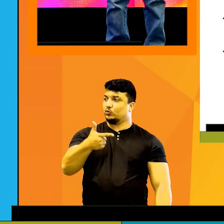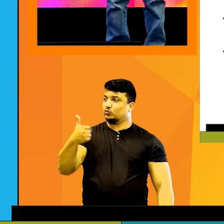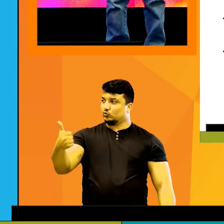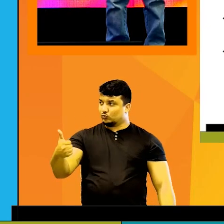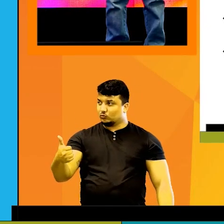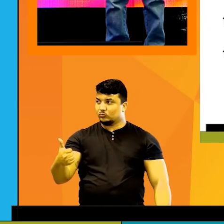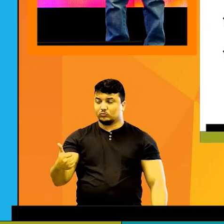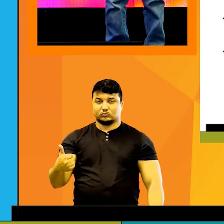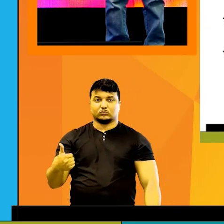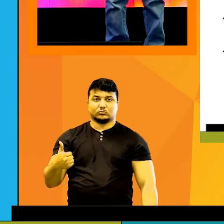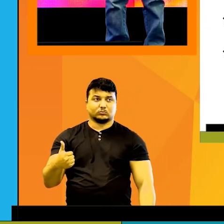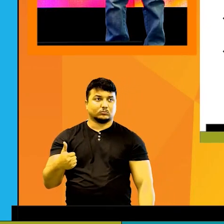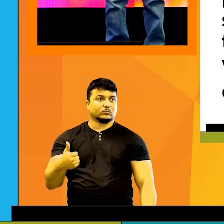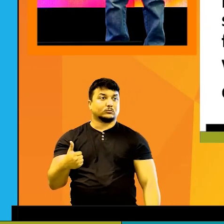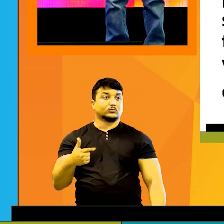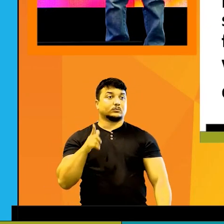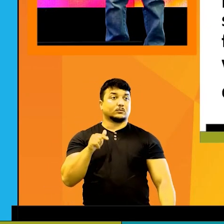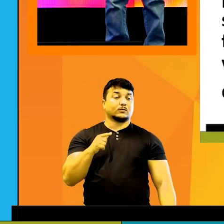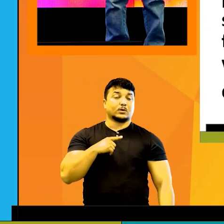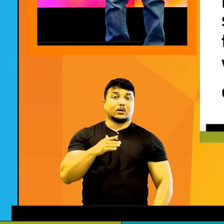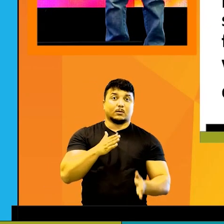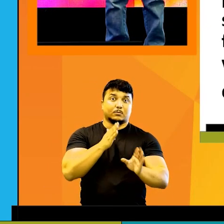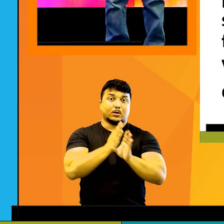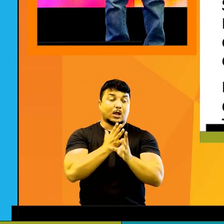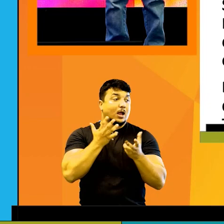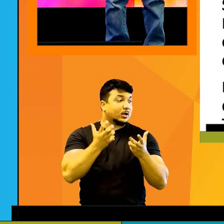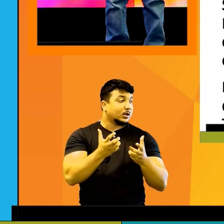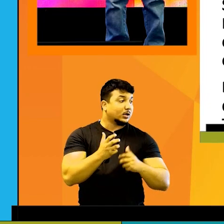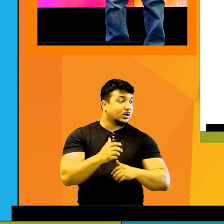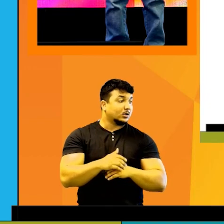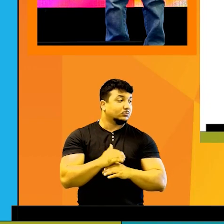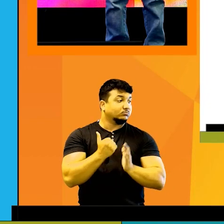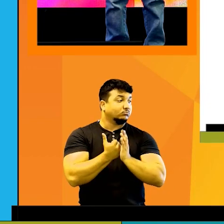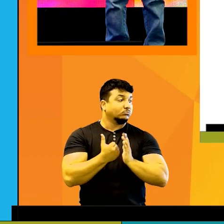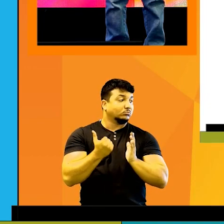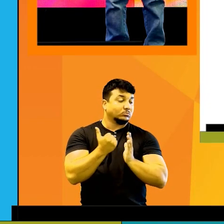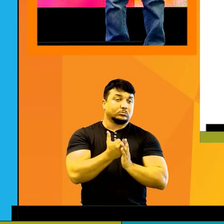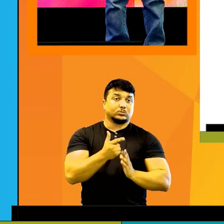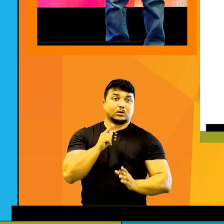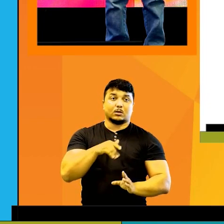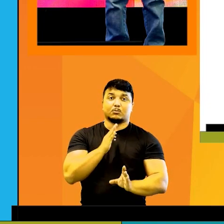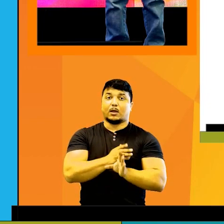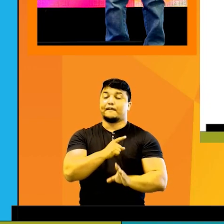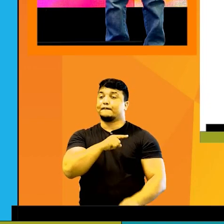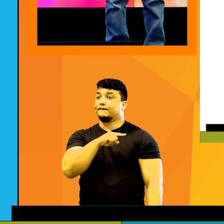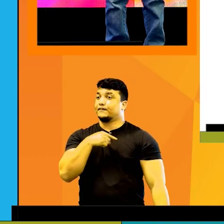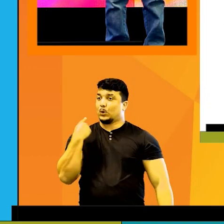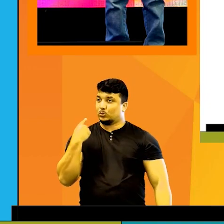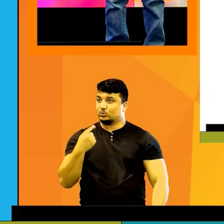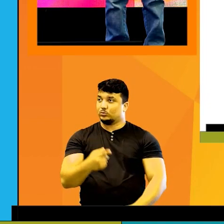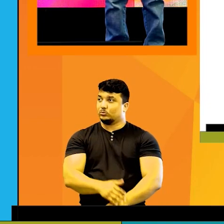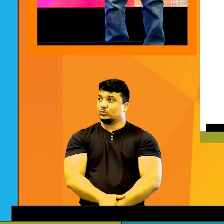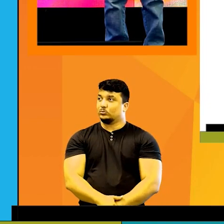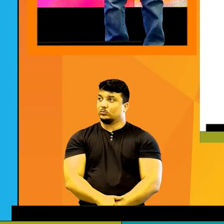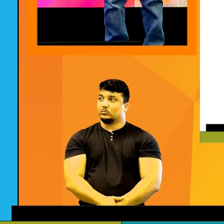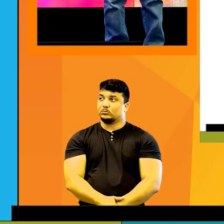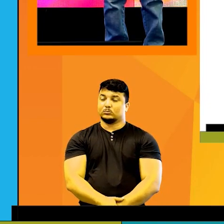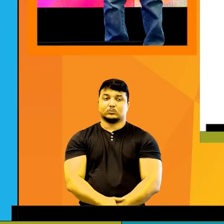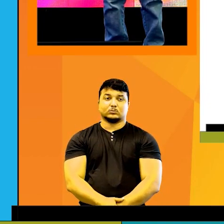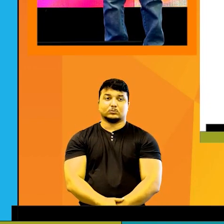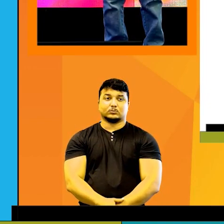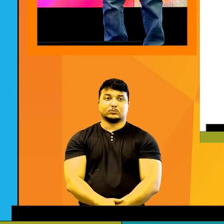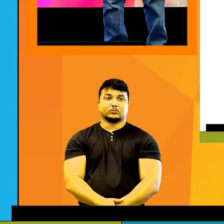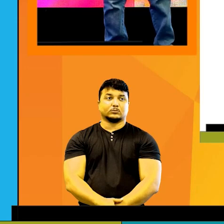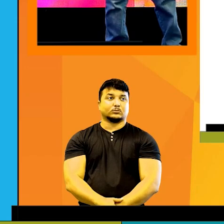anos, e era obcecado pela morte. Era obcecado